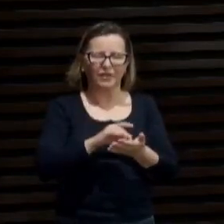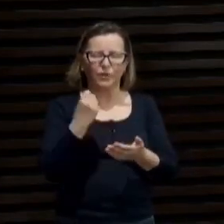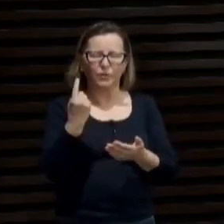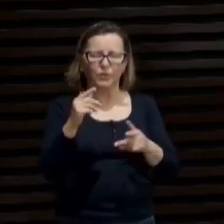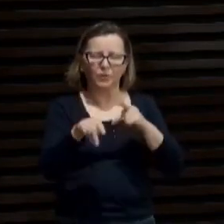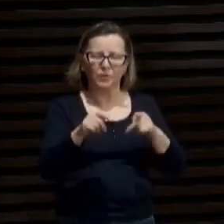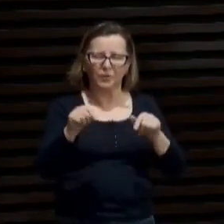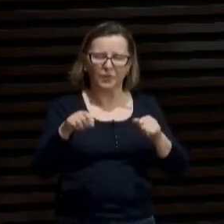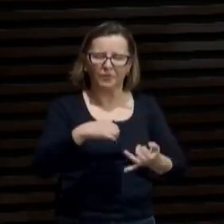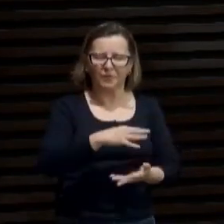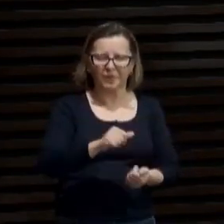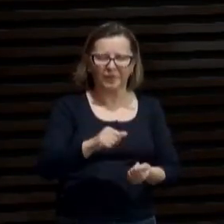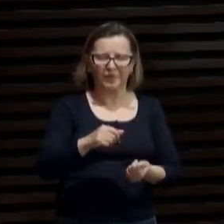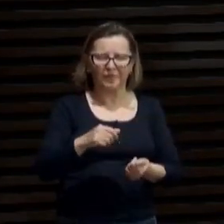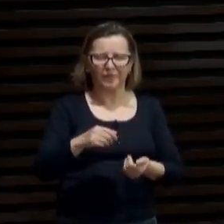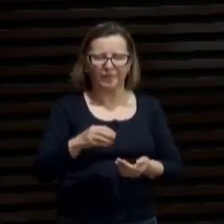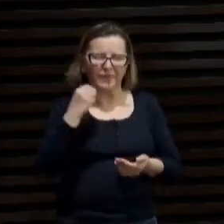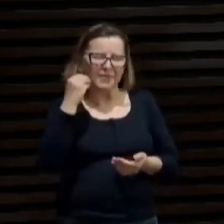da terra que experimenta alegria.